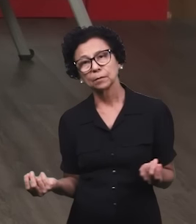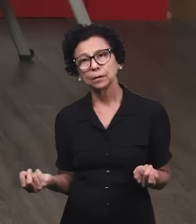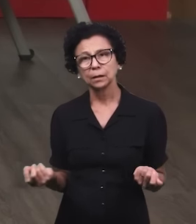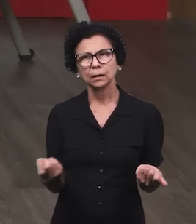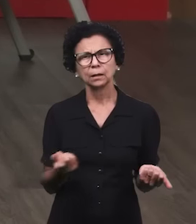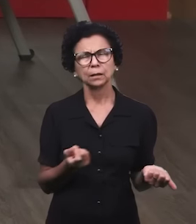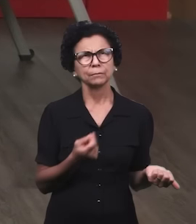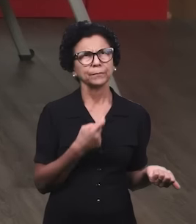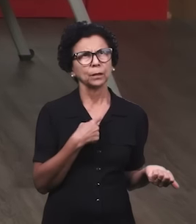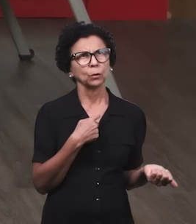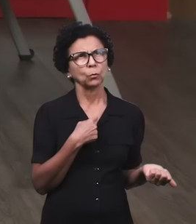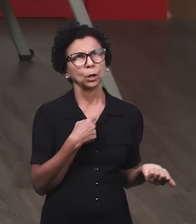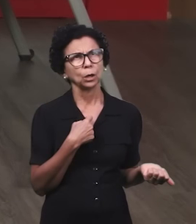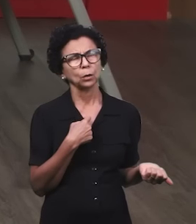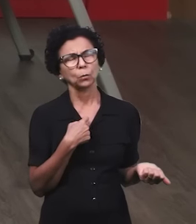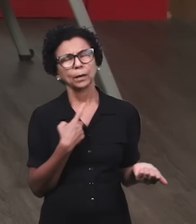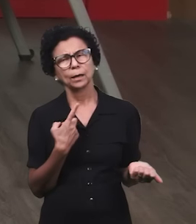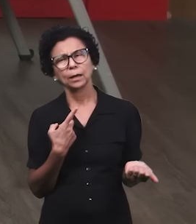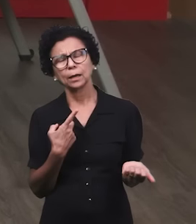Eu fiz também uma anotação sobre